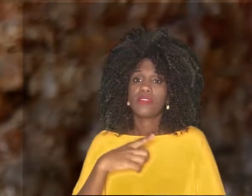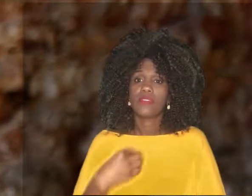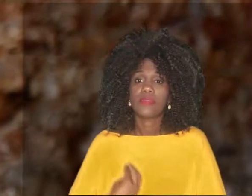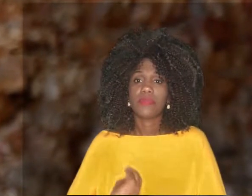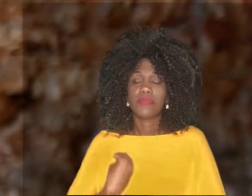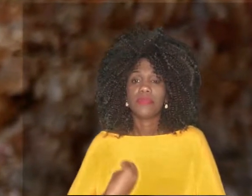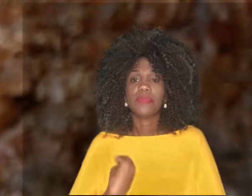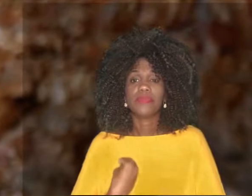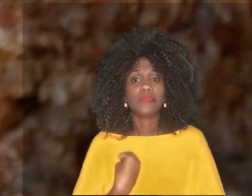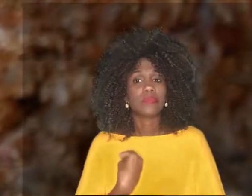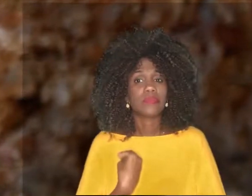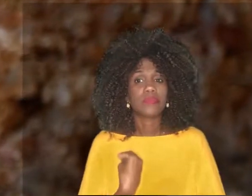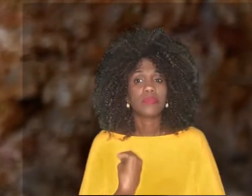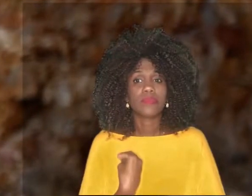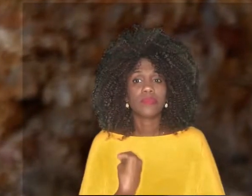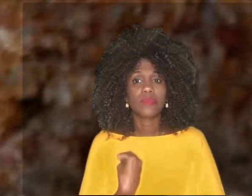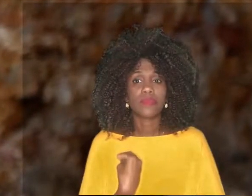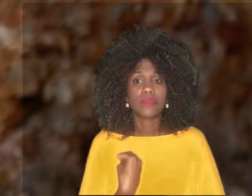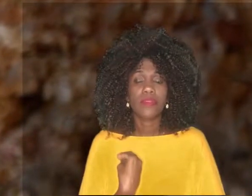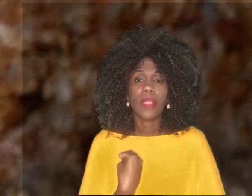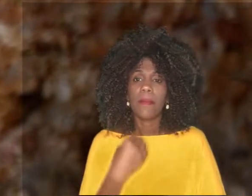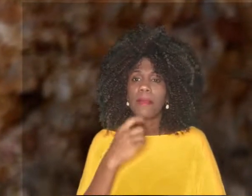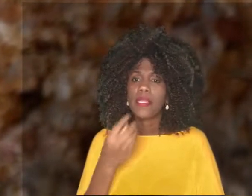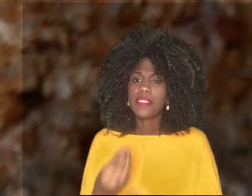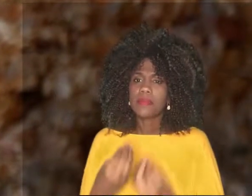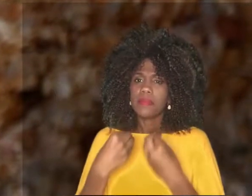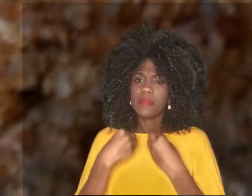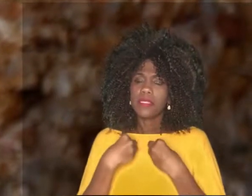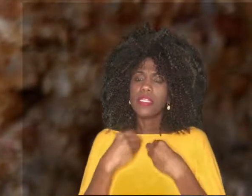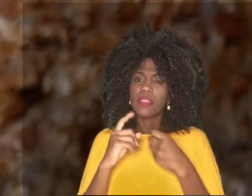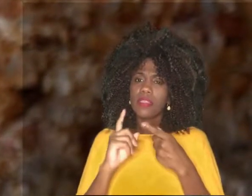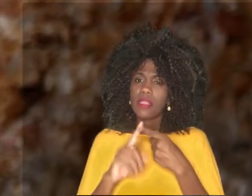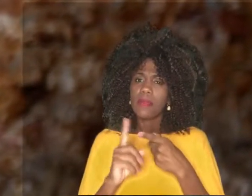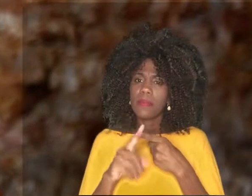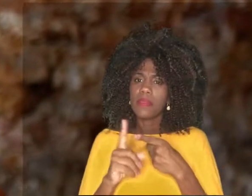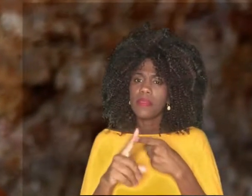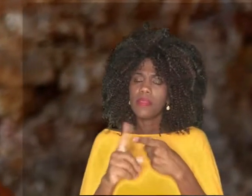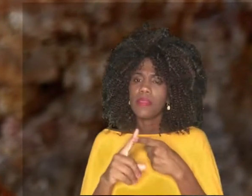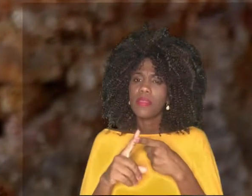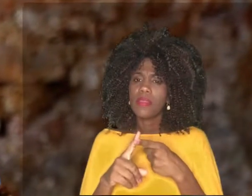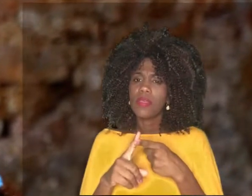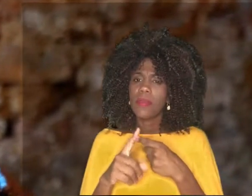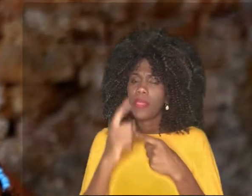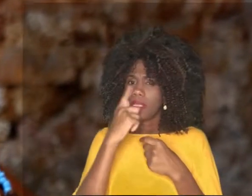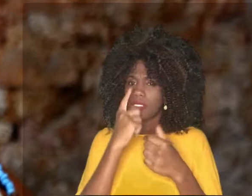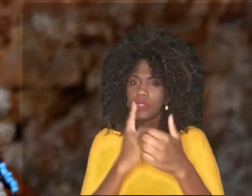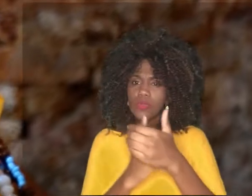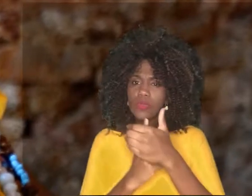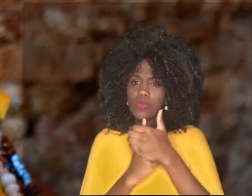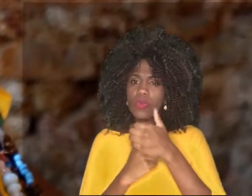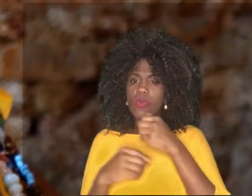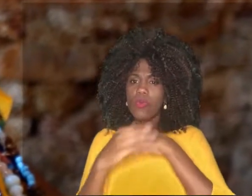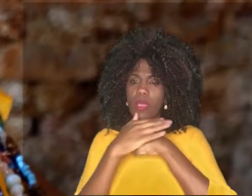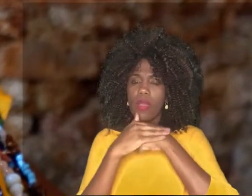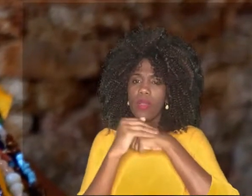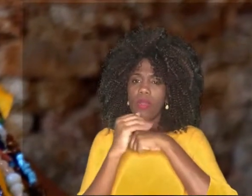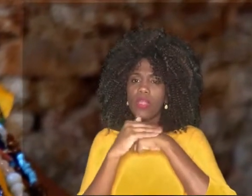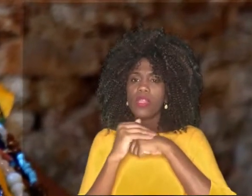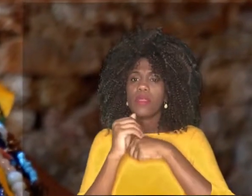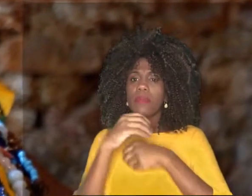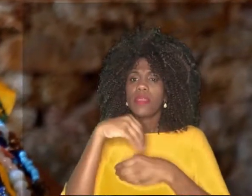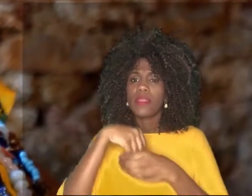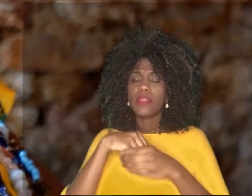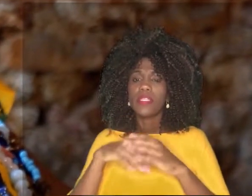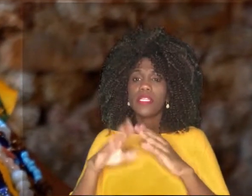passando, isso traz para mim também um acolhimento, né, dentro